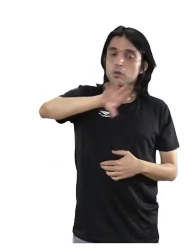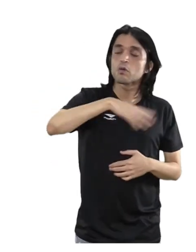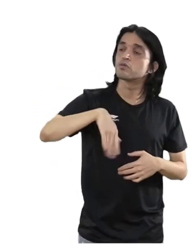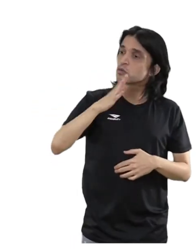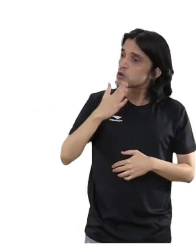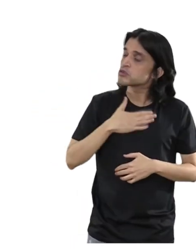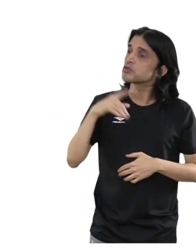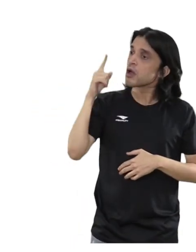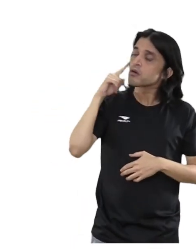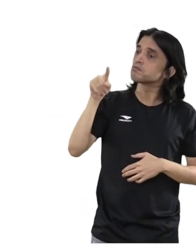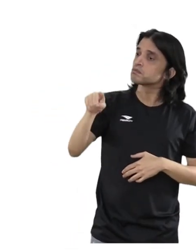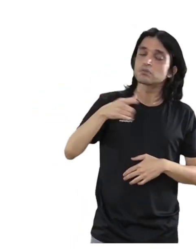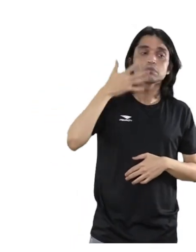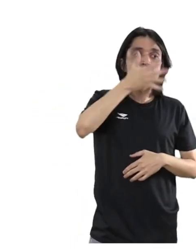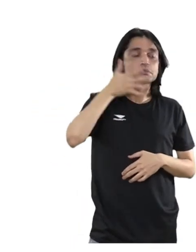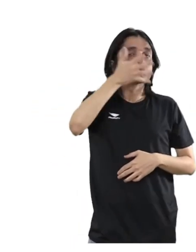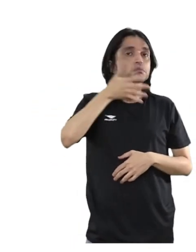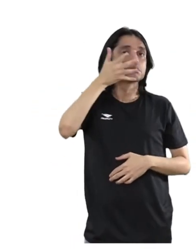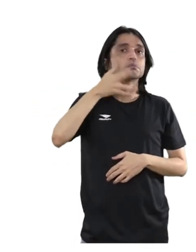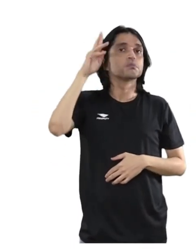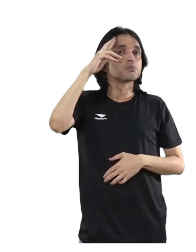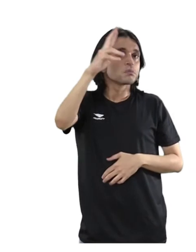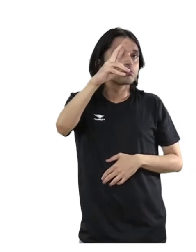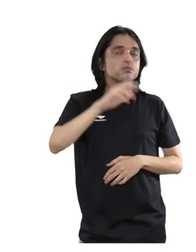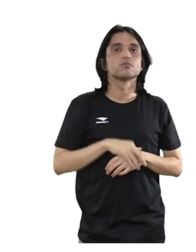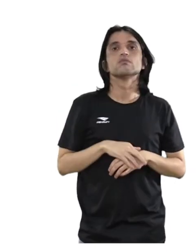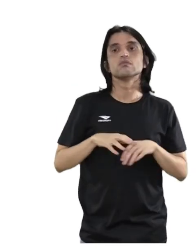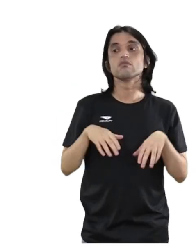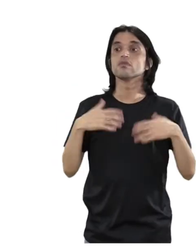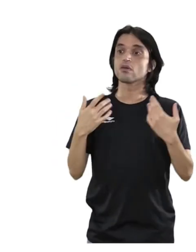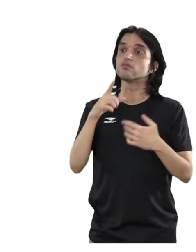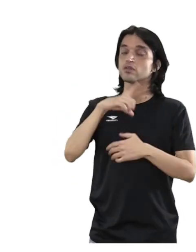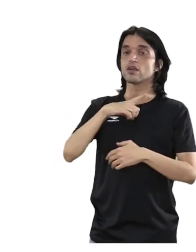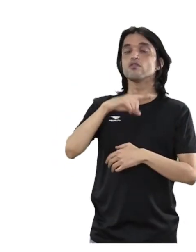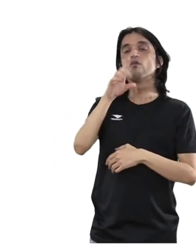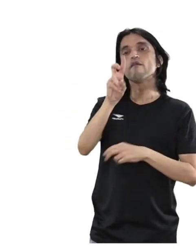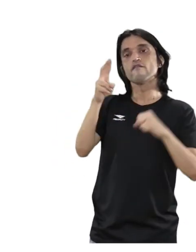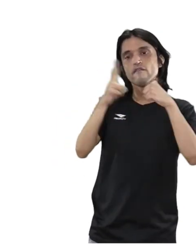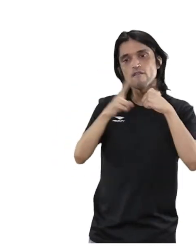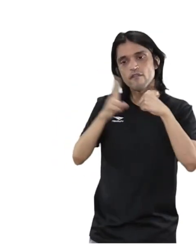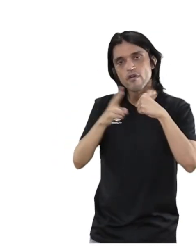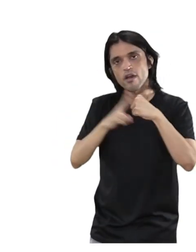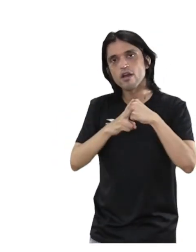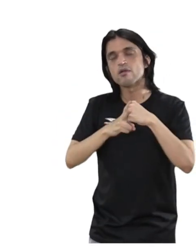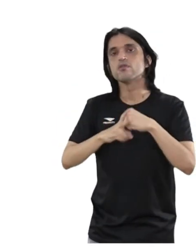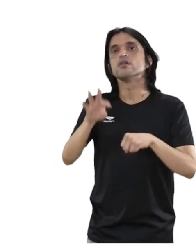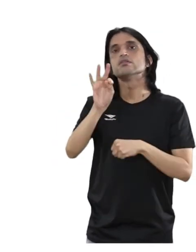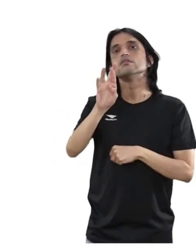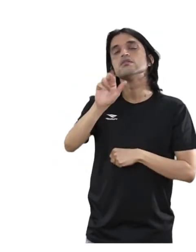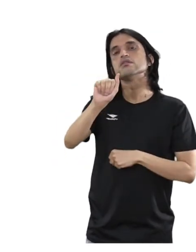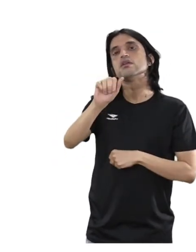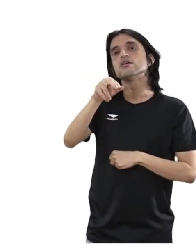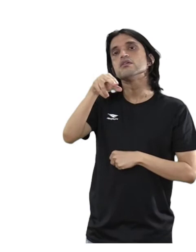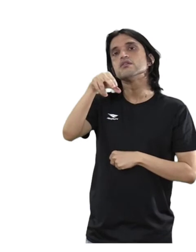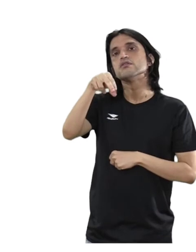Da apresentação. Então, aí eu tenho o meu verbo transitivo indireto. E a D, que alguns alunos têm uma dificuldade